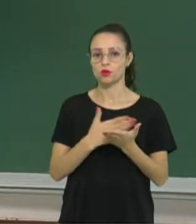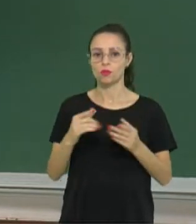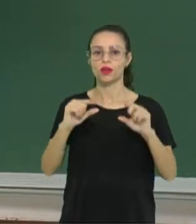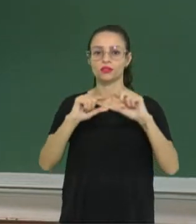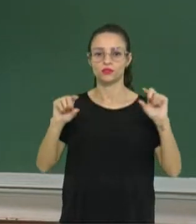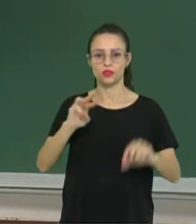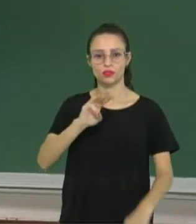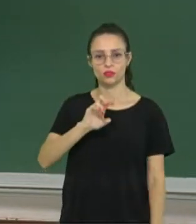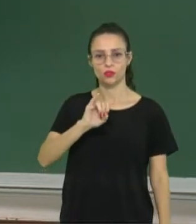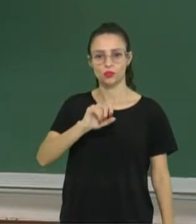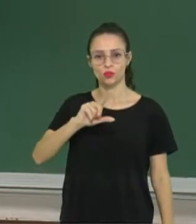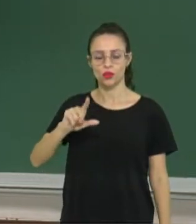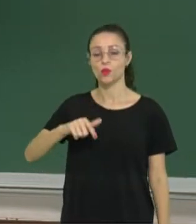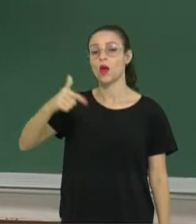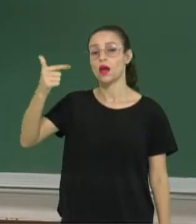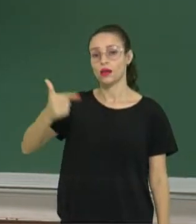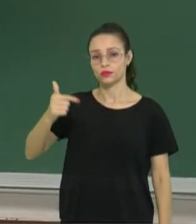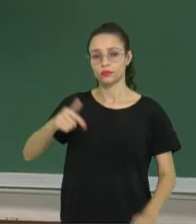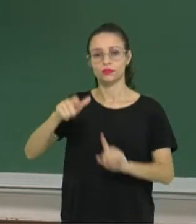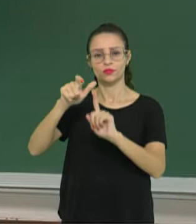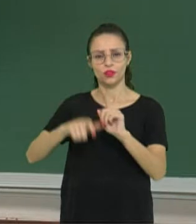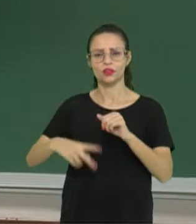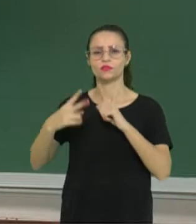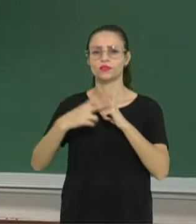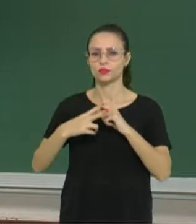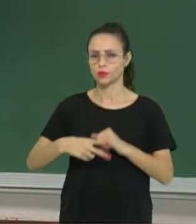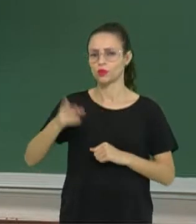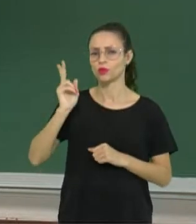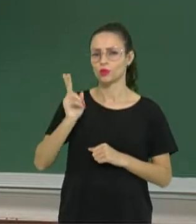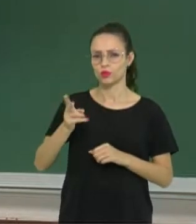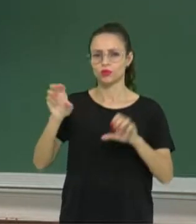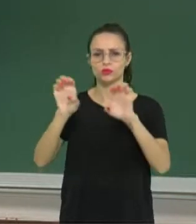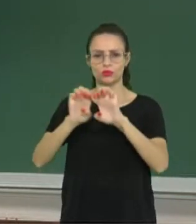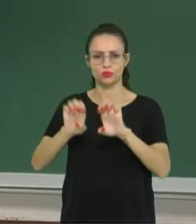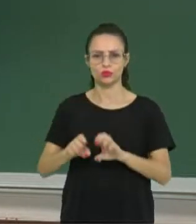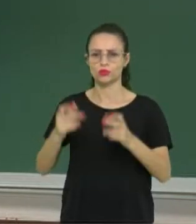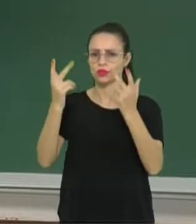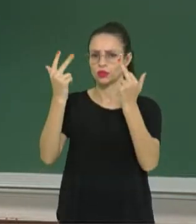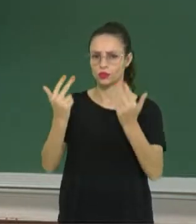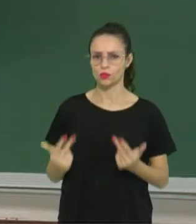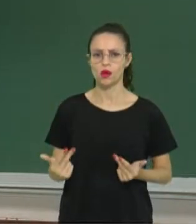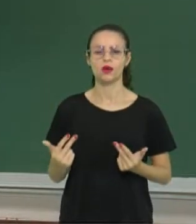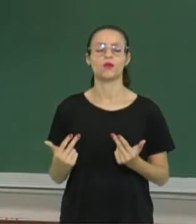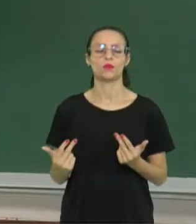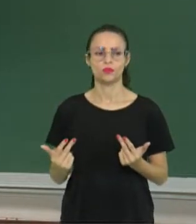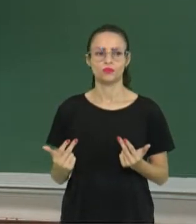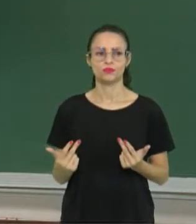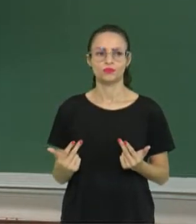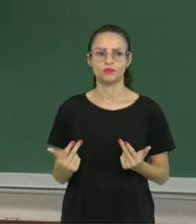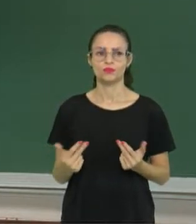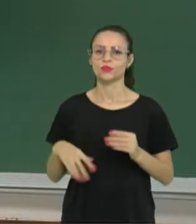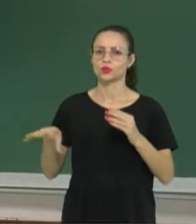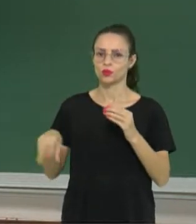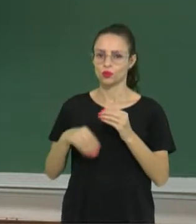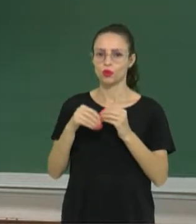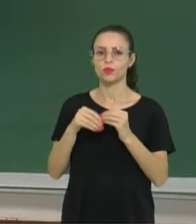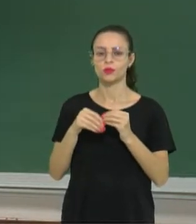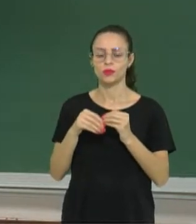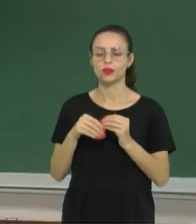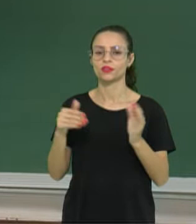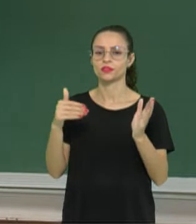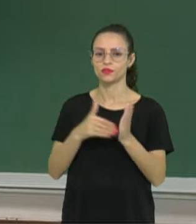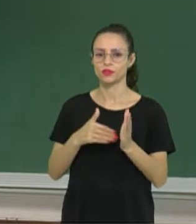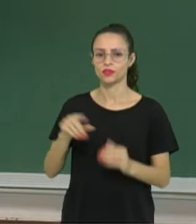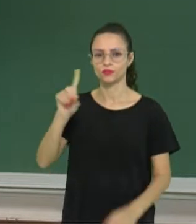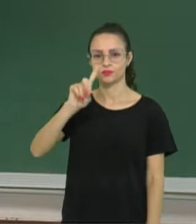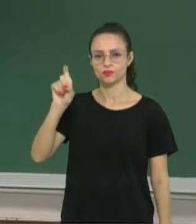will seguido do sujeito, o verbo continua na mesma estrutura, igual para todas as pessoas, o complemento e, por fim, o